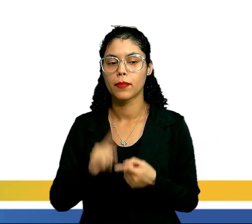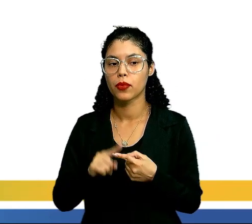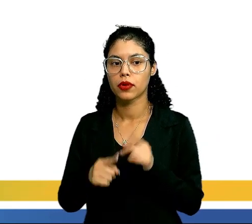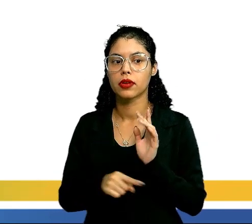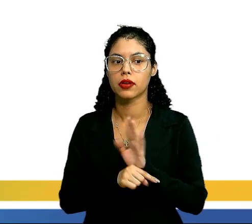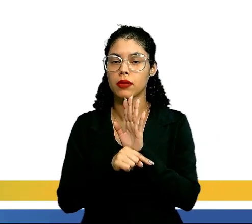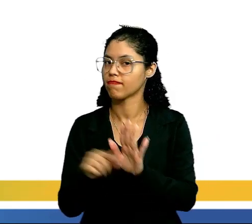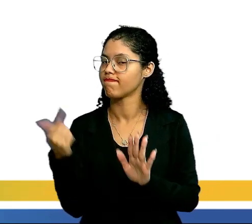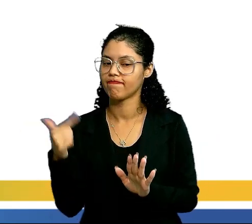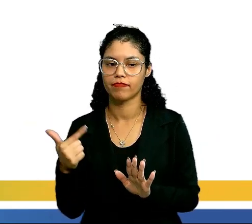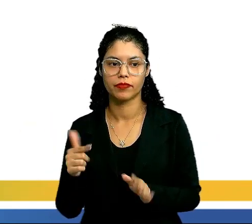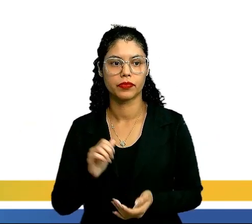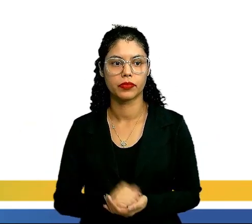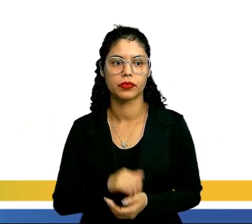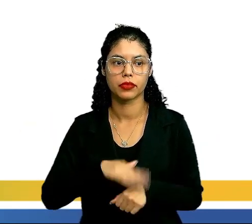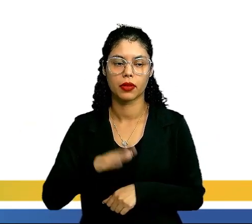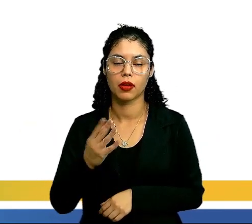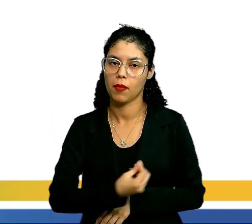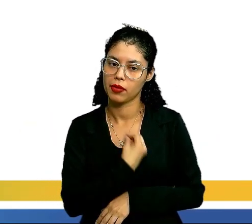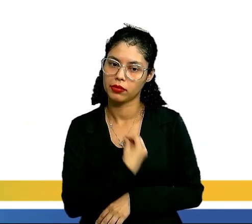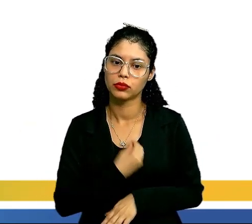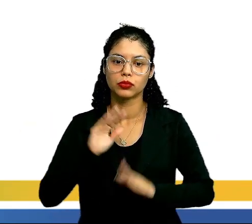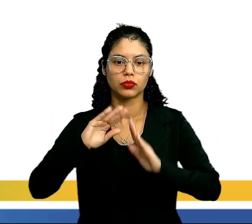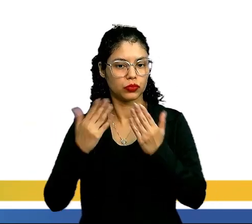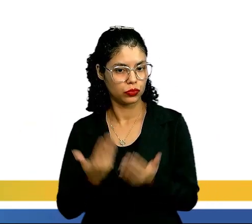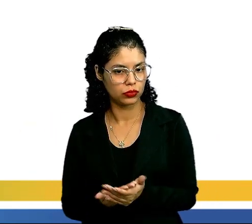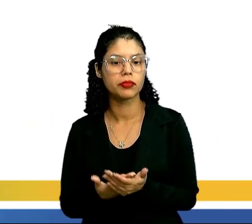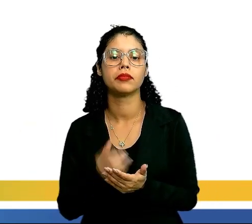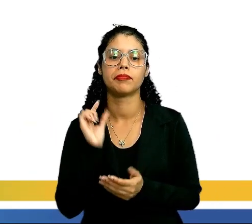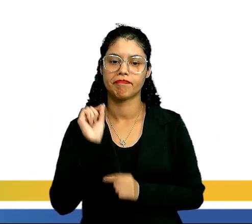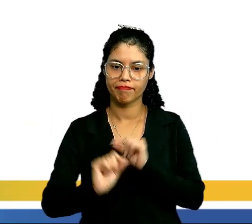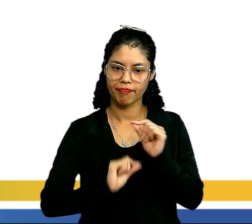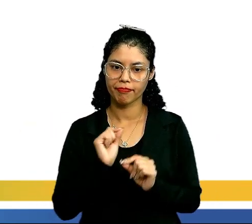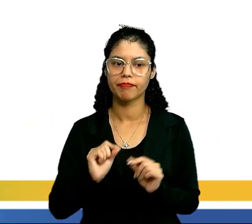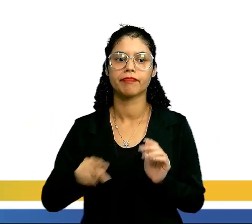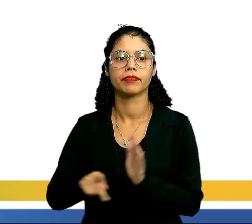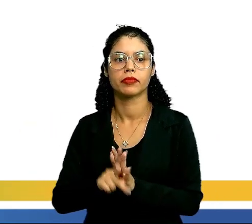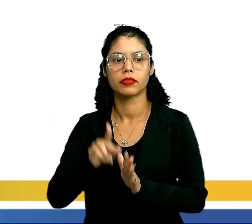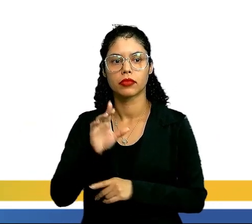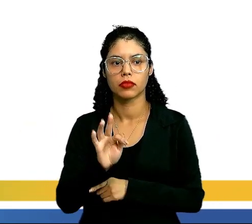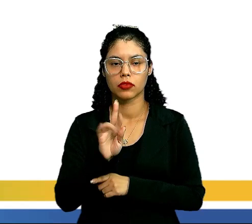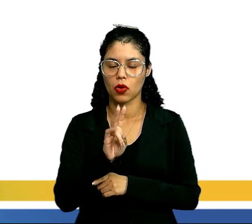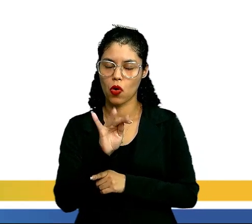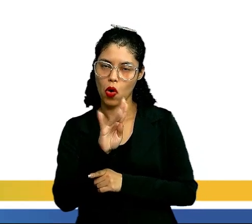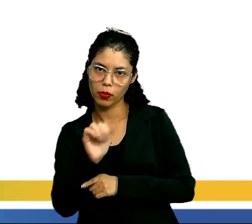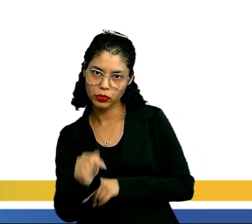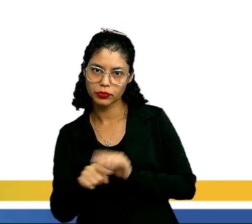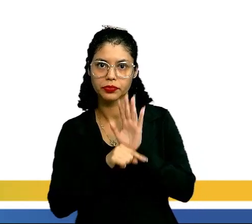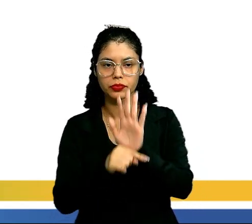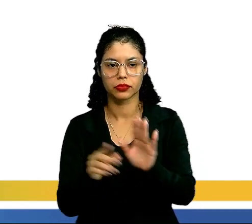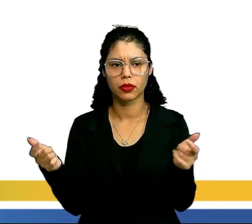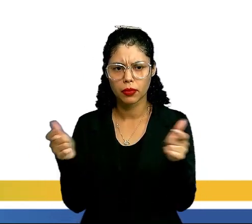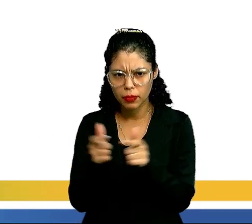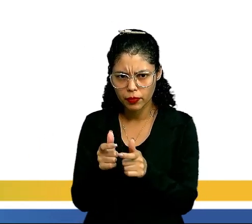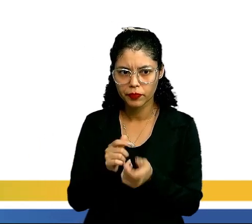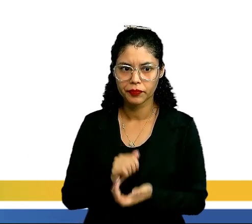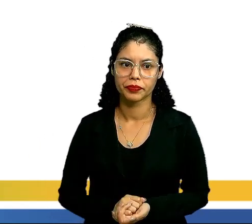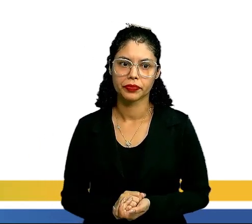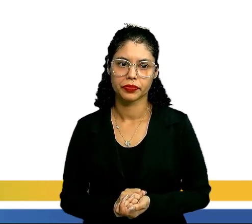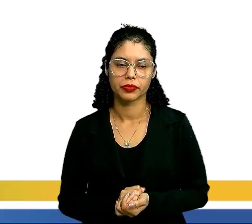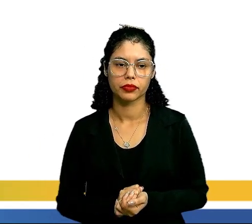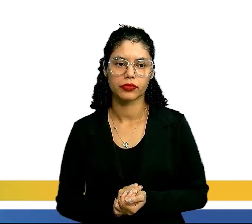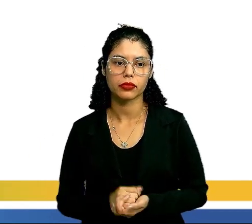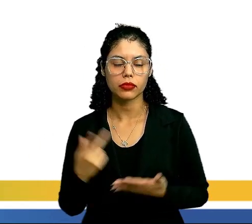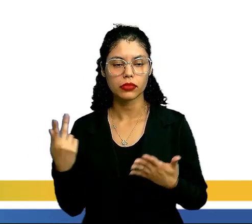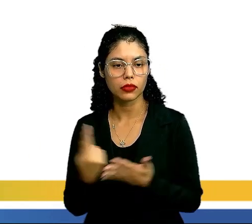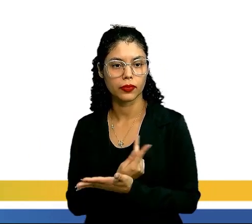escolares. Também não. A mais presente nos livros escolares vai ser justamente a de Robson, que é a que apresenta menos distorções.